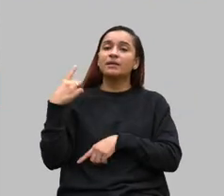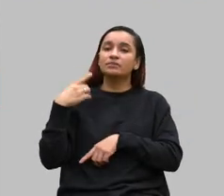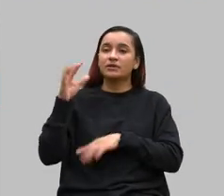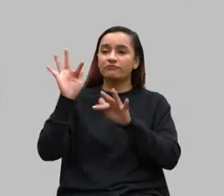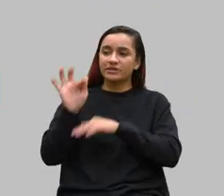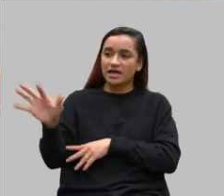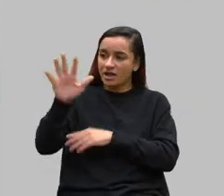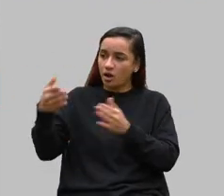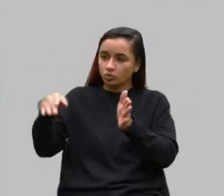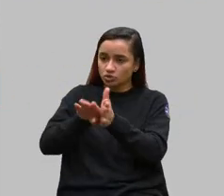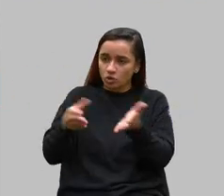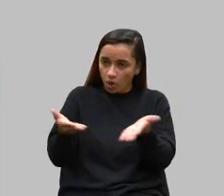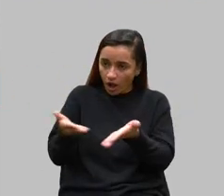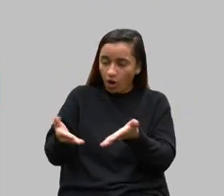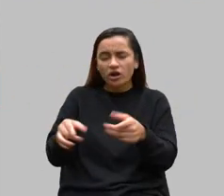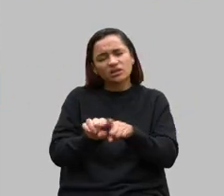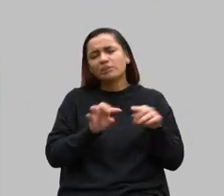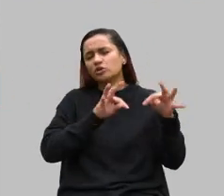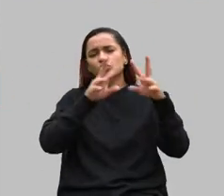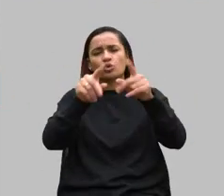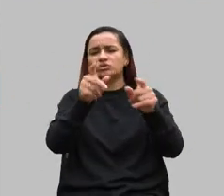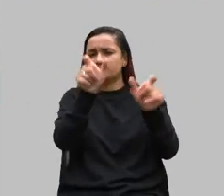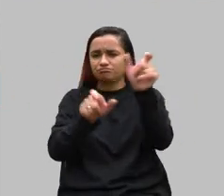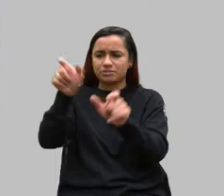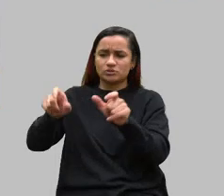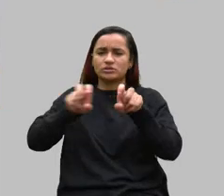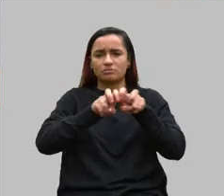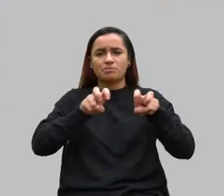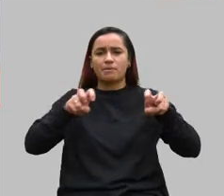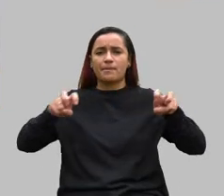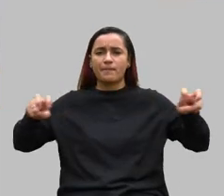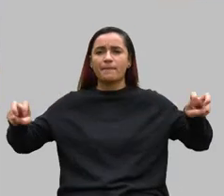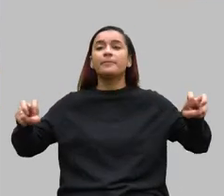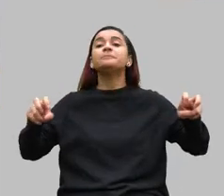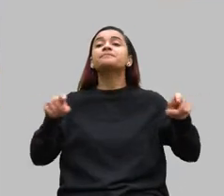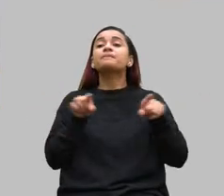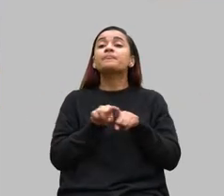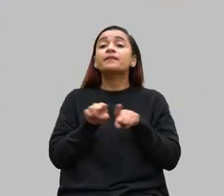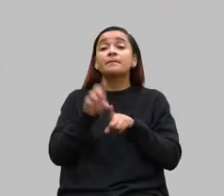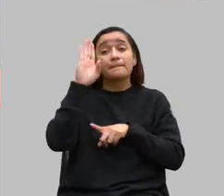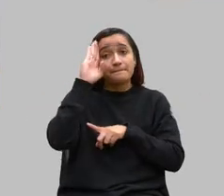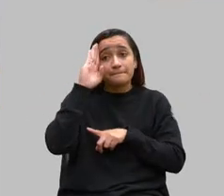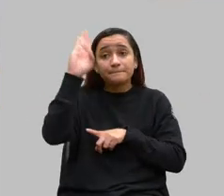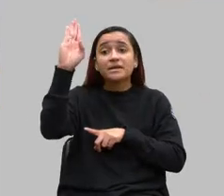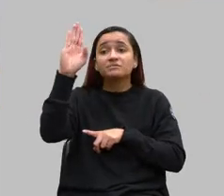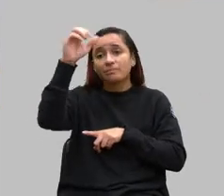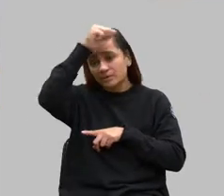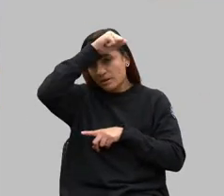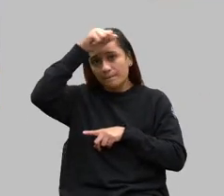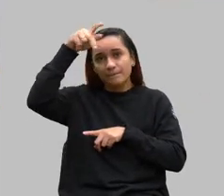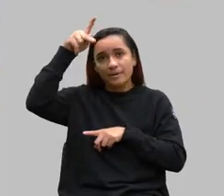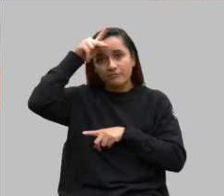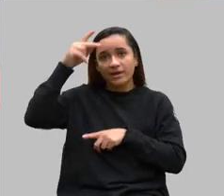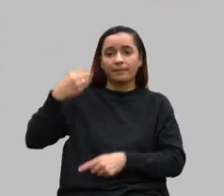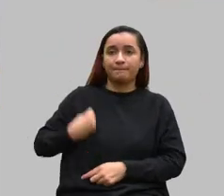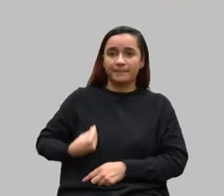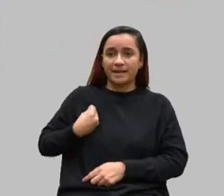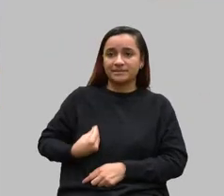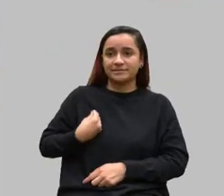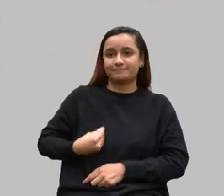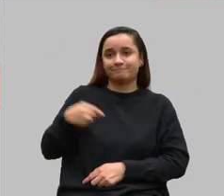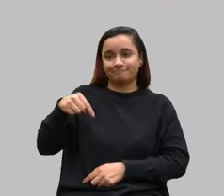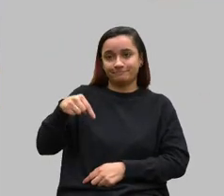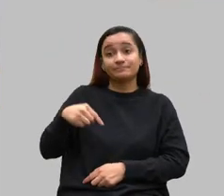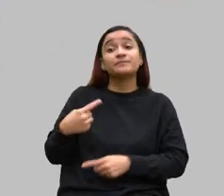demais componentes da mesa e principalmente o especialmente os prefeitos aqui presentes porque esse é um